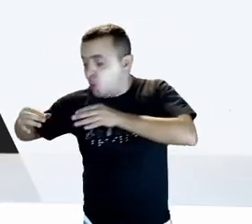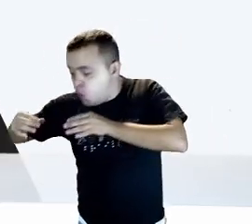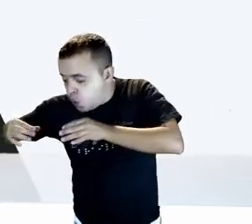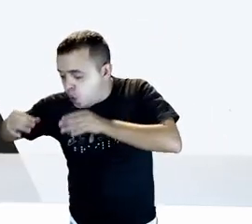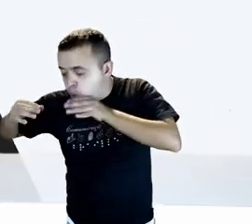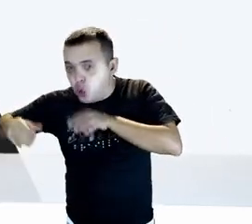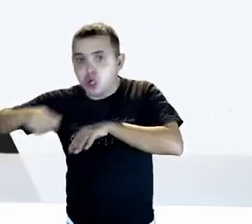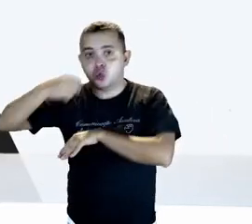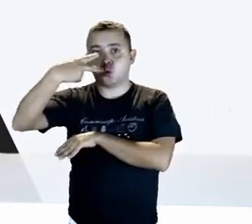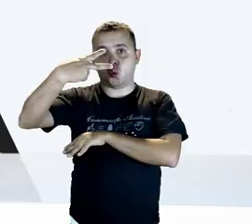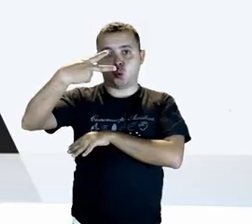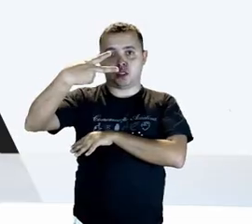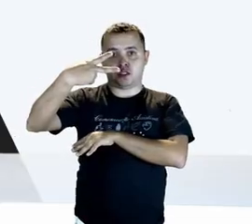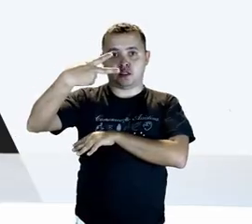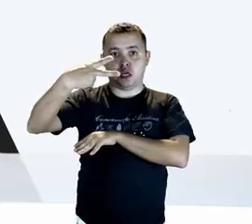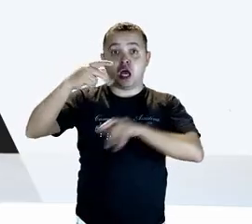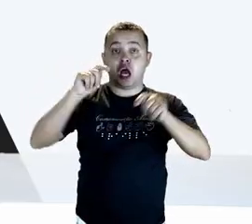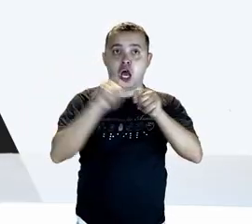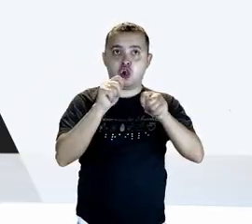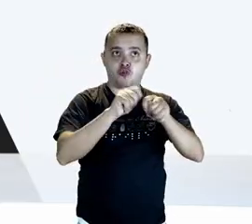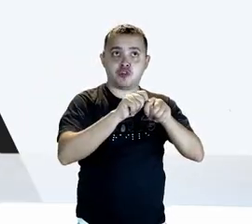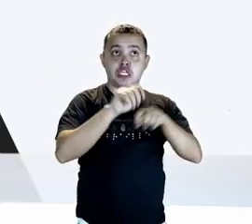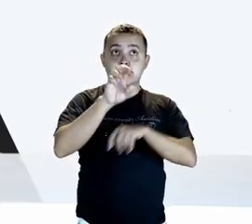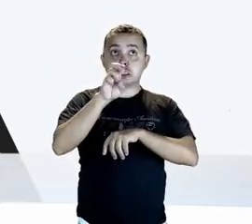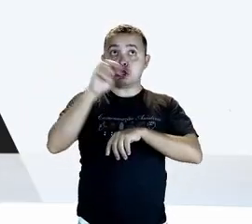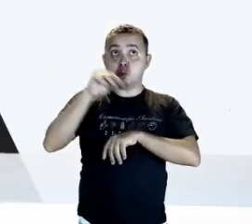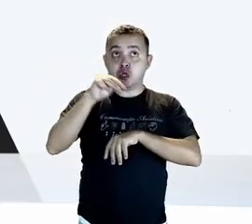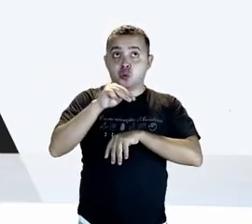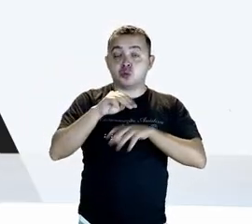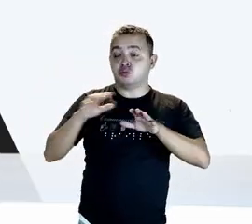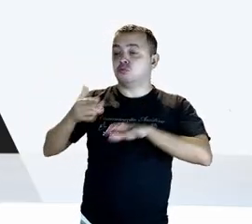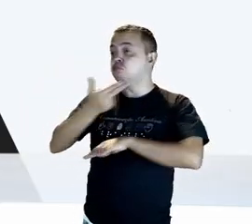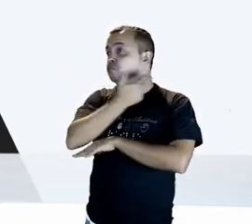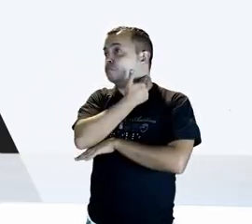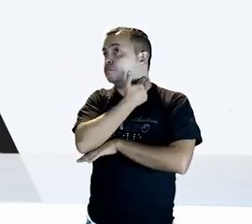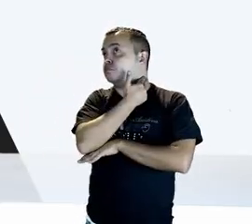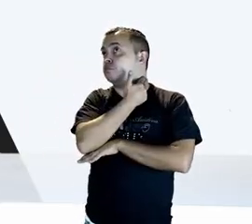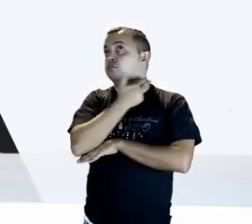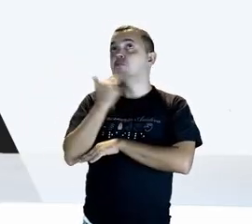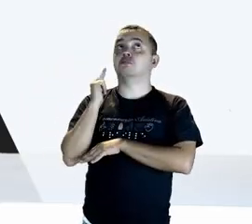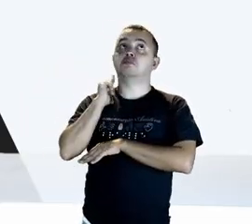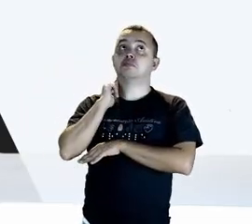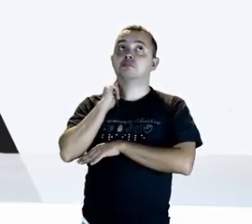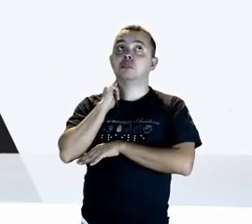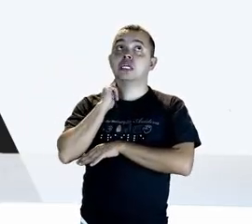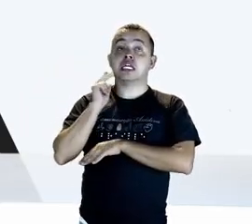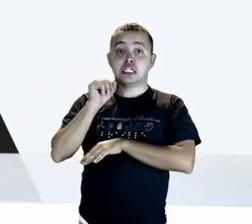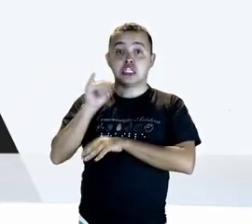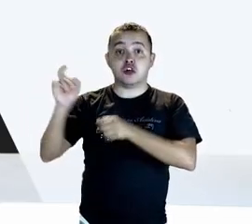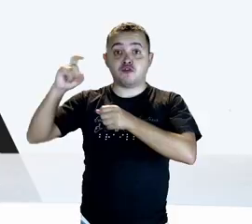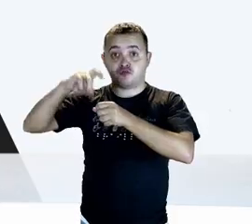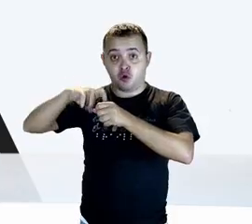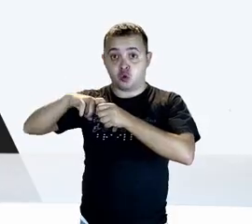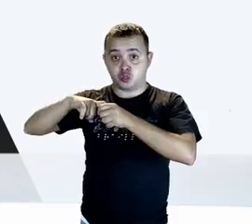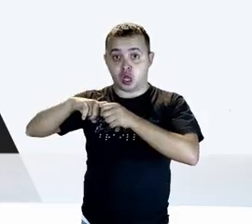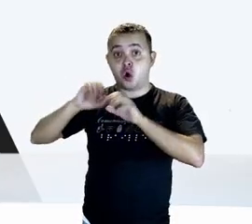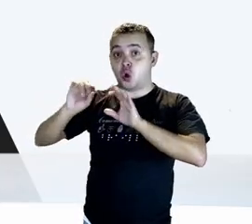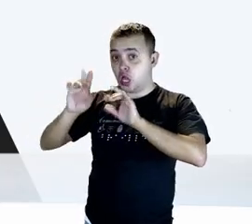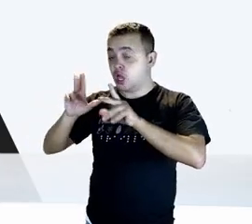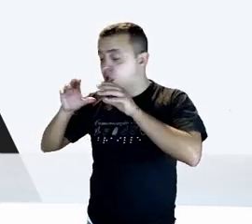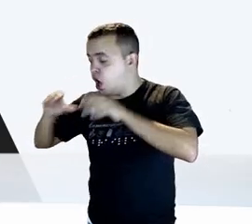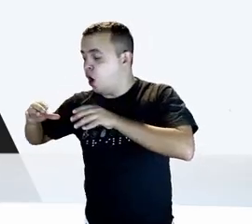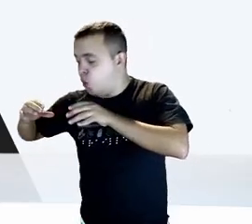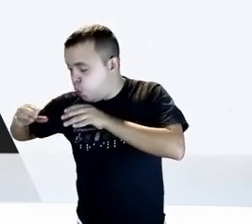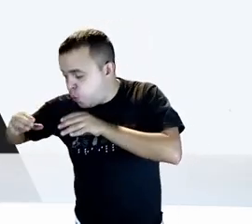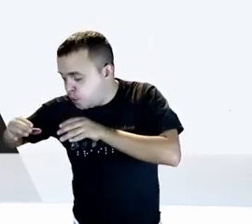pulso a cada 4 ou 5 minutos. Se o processo voltar, faça apenas a respiração boca a